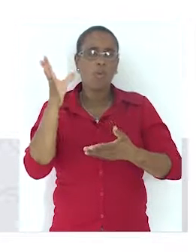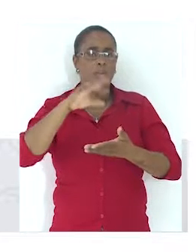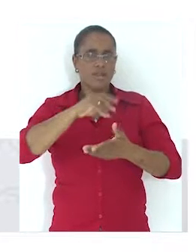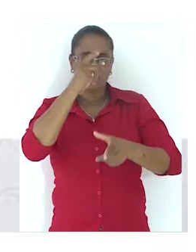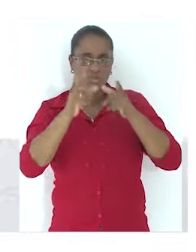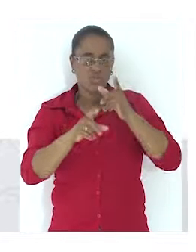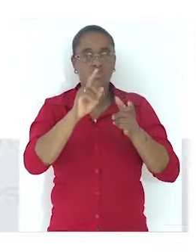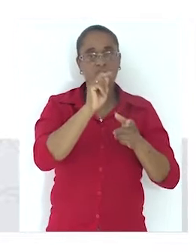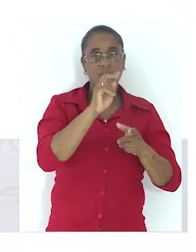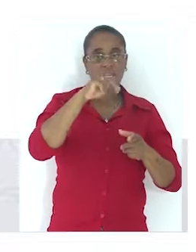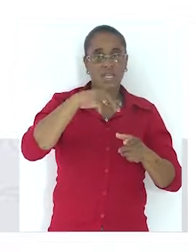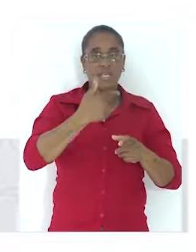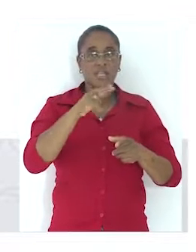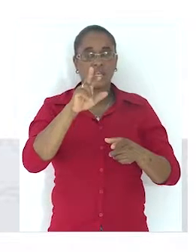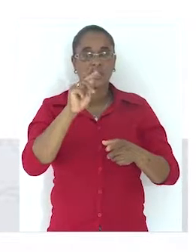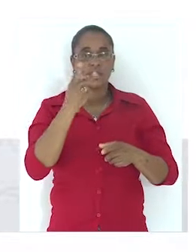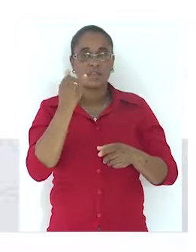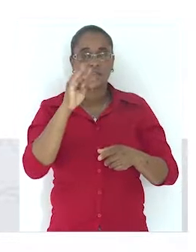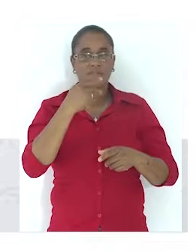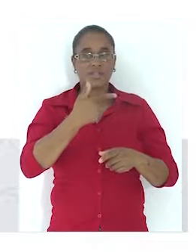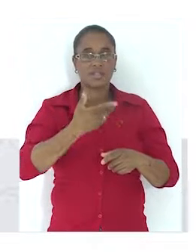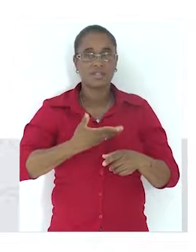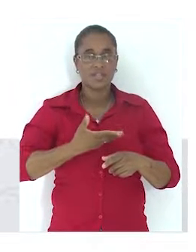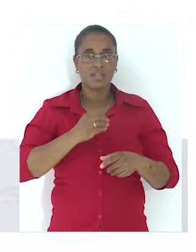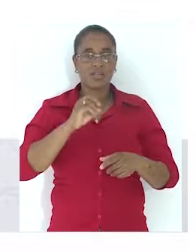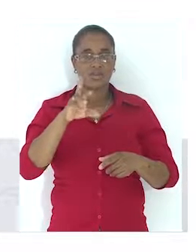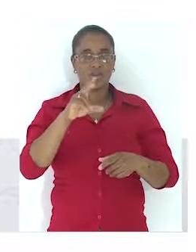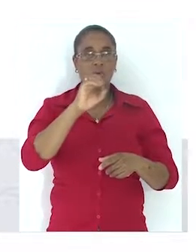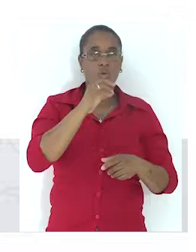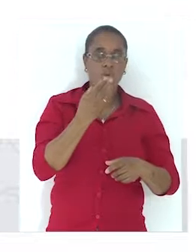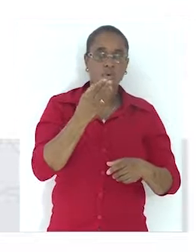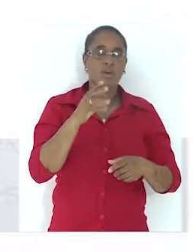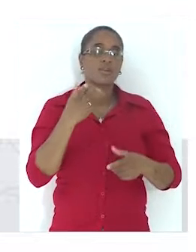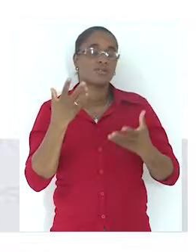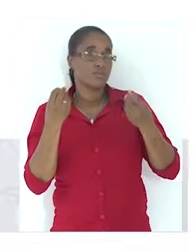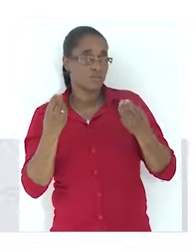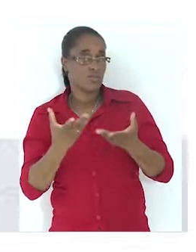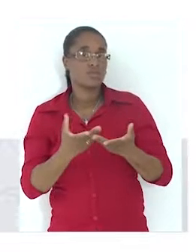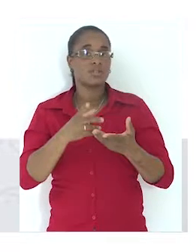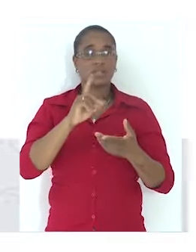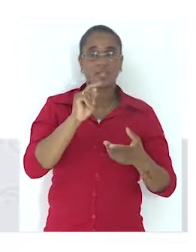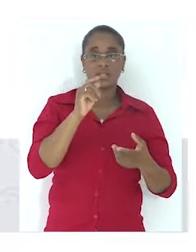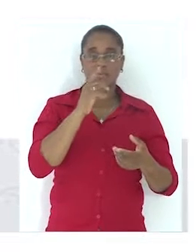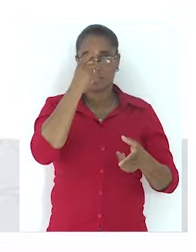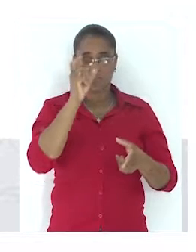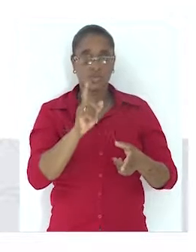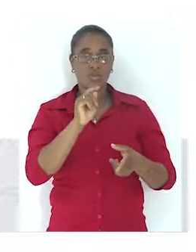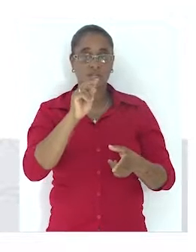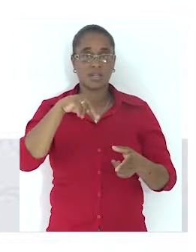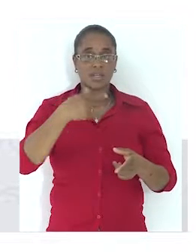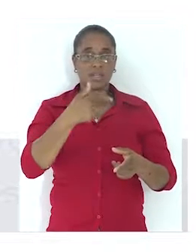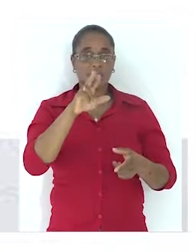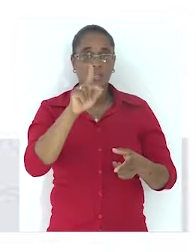entrevistadores, entrevistado ou entrevistados. O principal objetivo é extrair